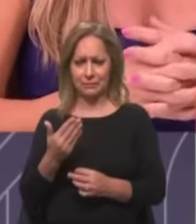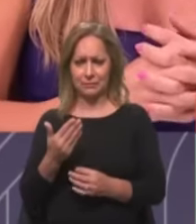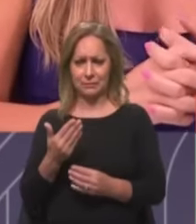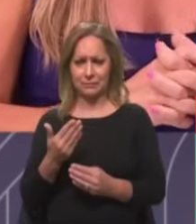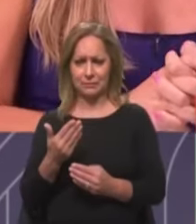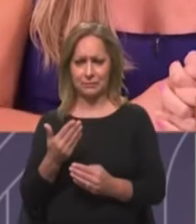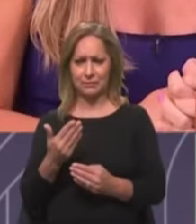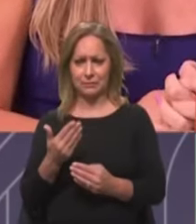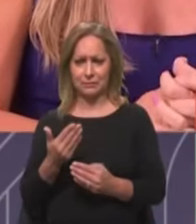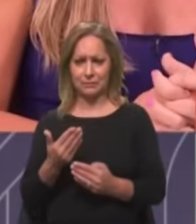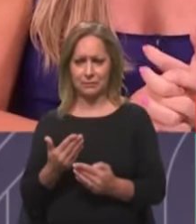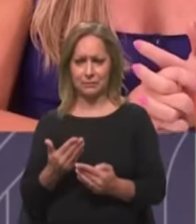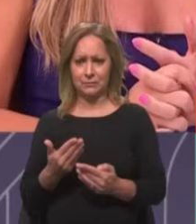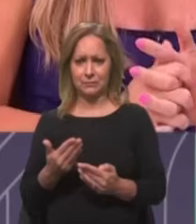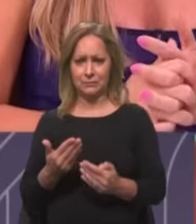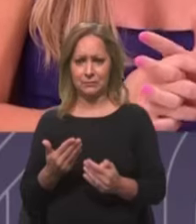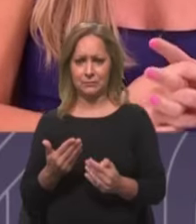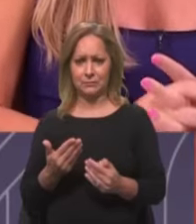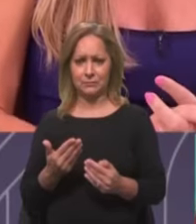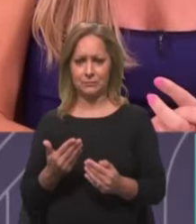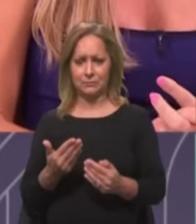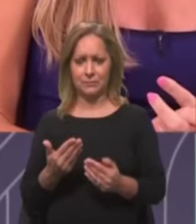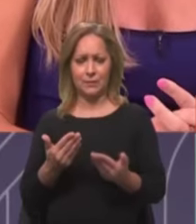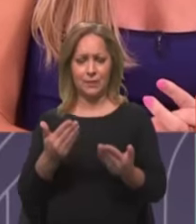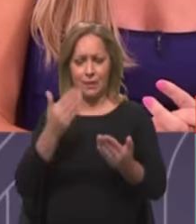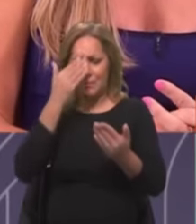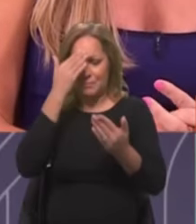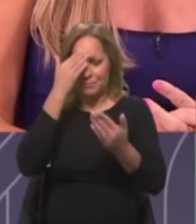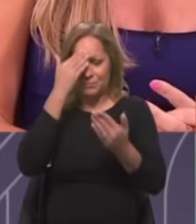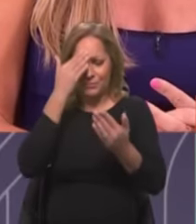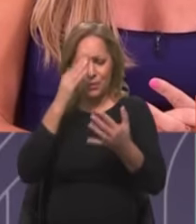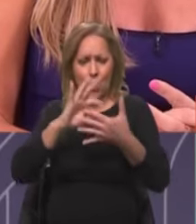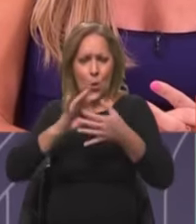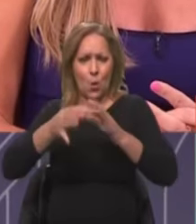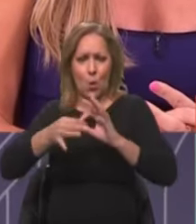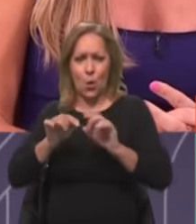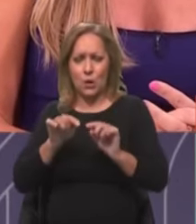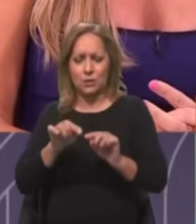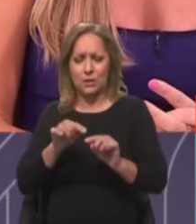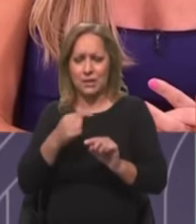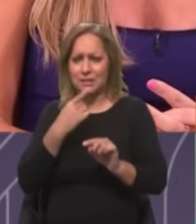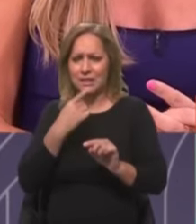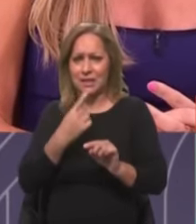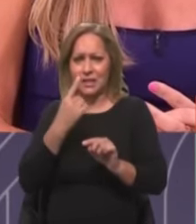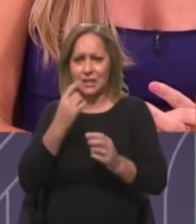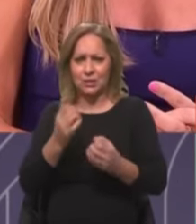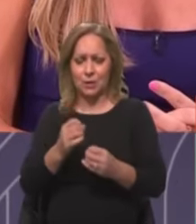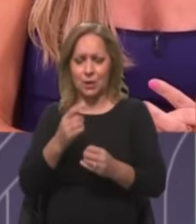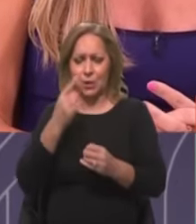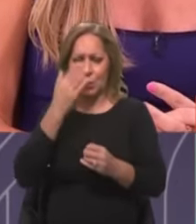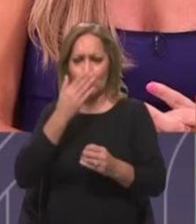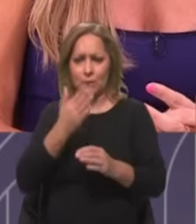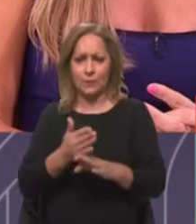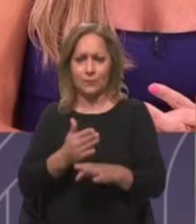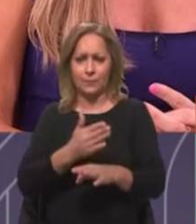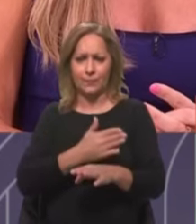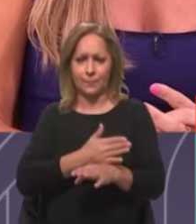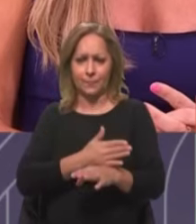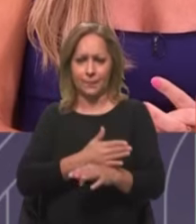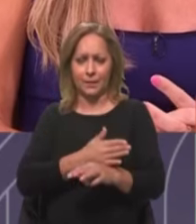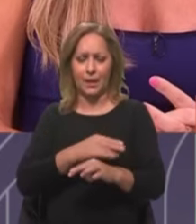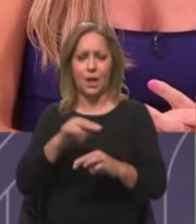Não tem pés nem cabeça. Portanto, no dia anterior dei o